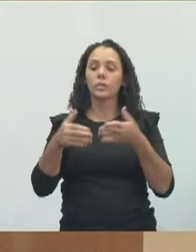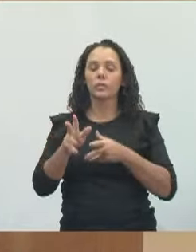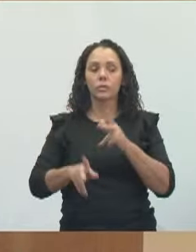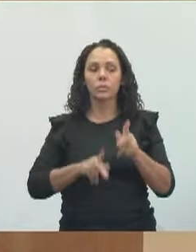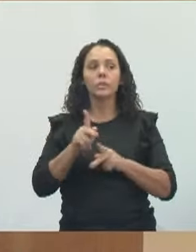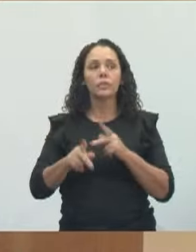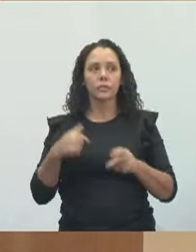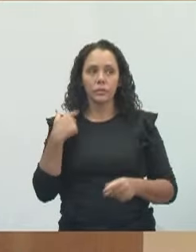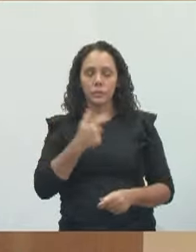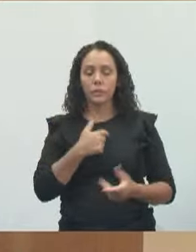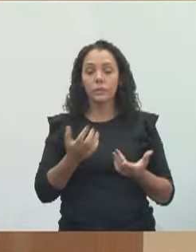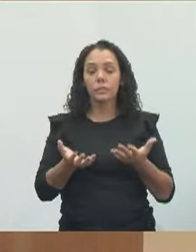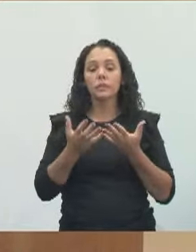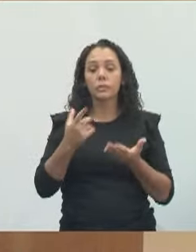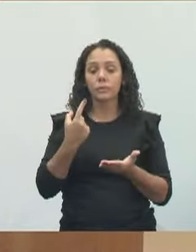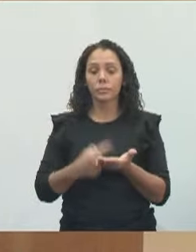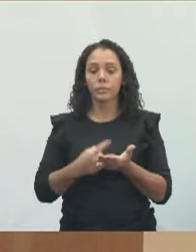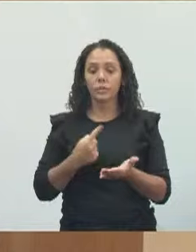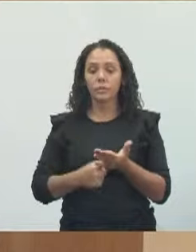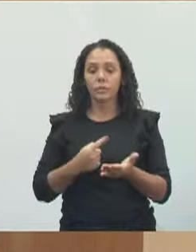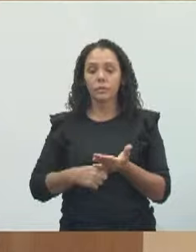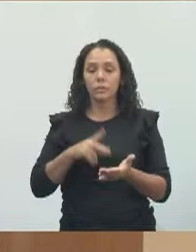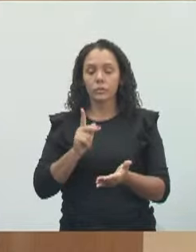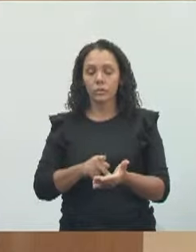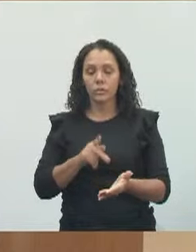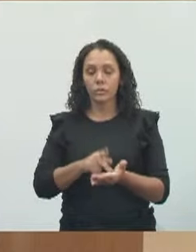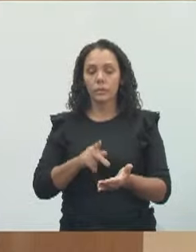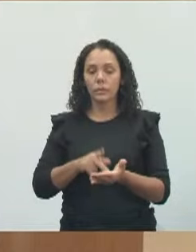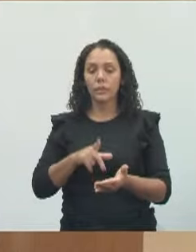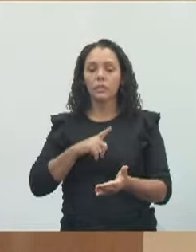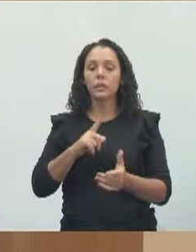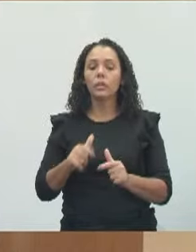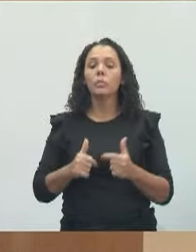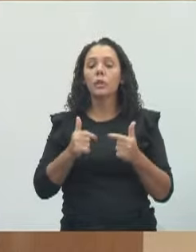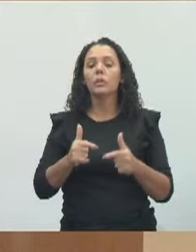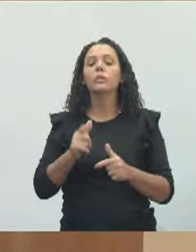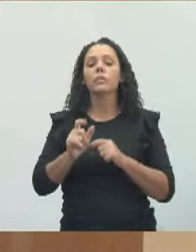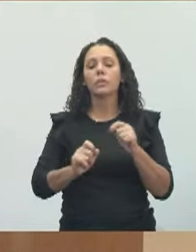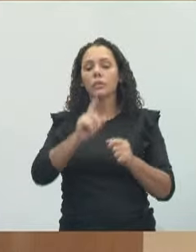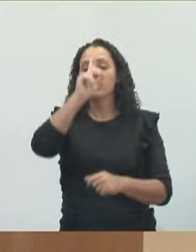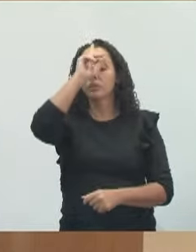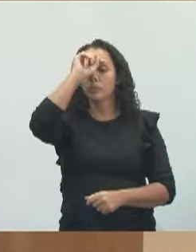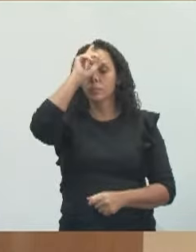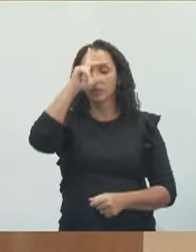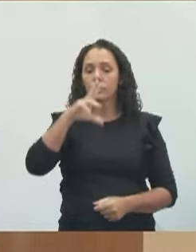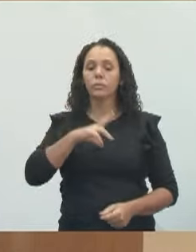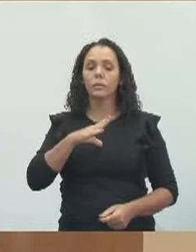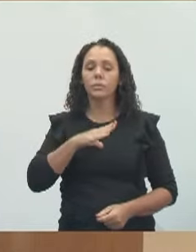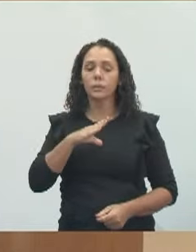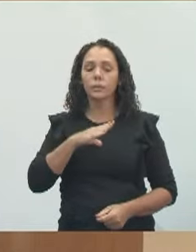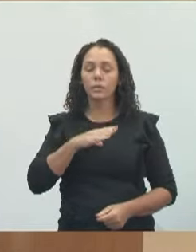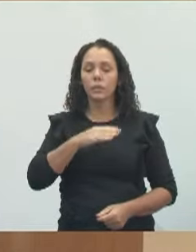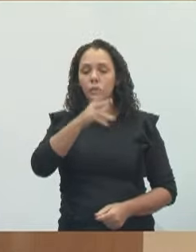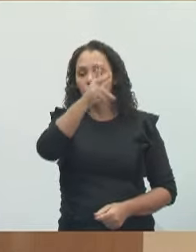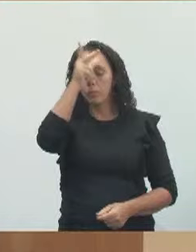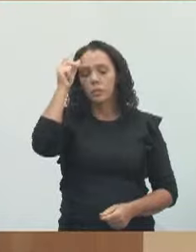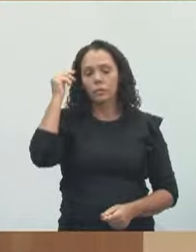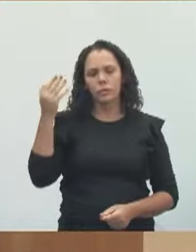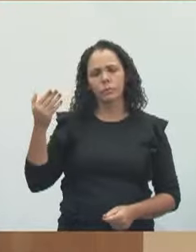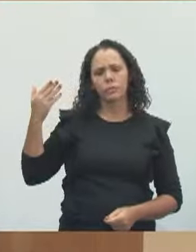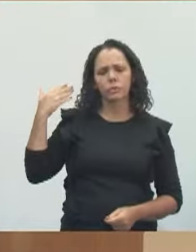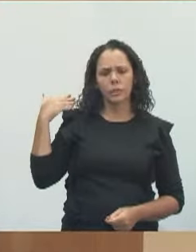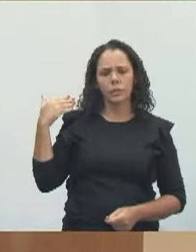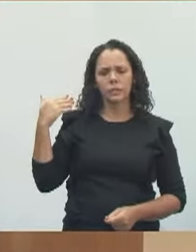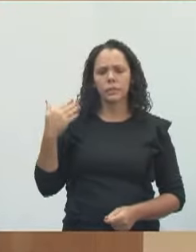fato, né, eu sei que existe uma luta e temos que lutar para isso, é o pronto-socorro. A qual administração passada, se não me engano,